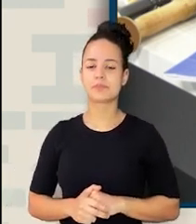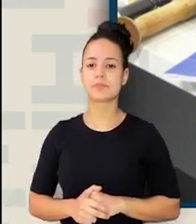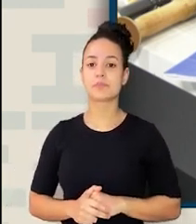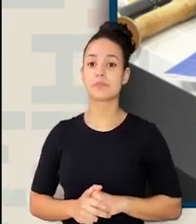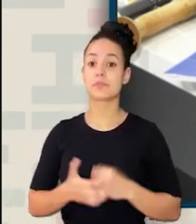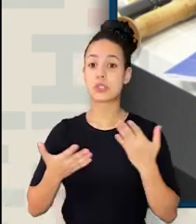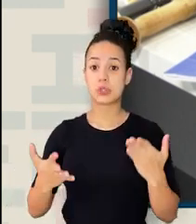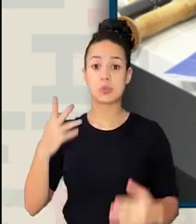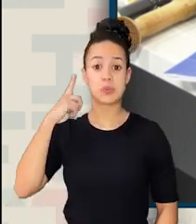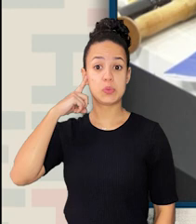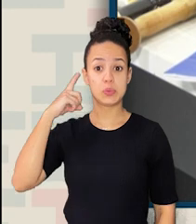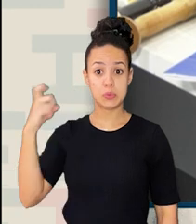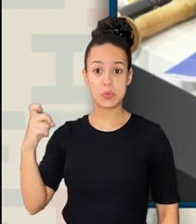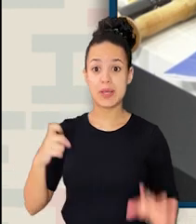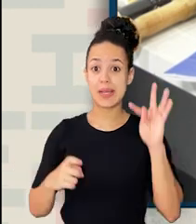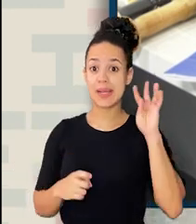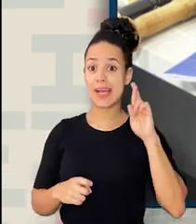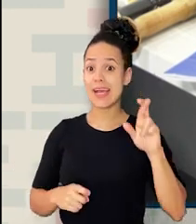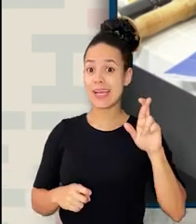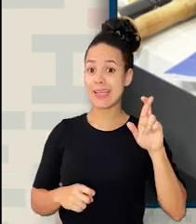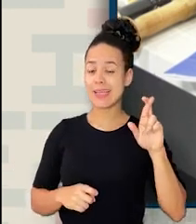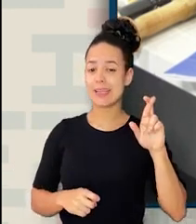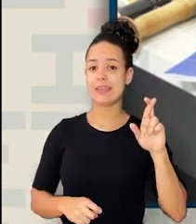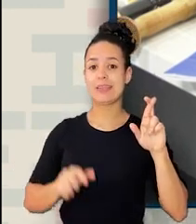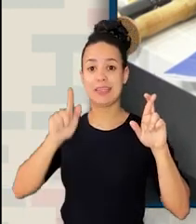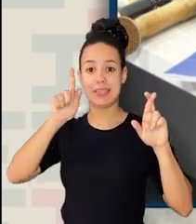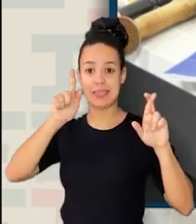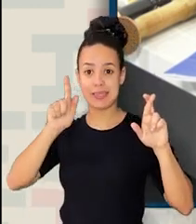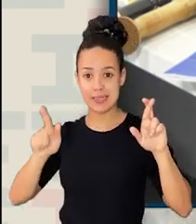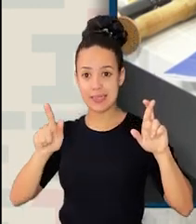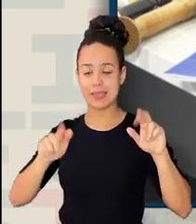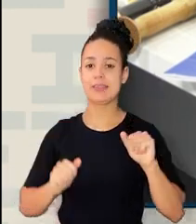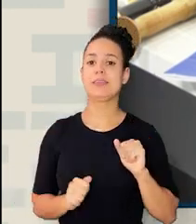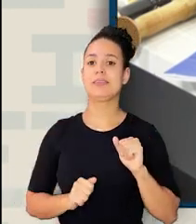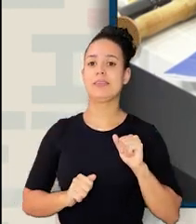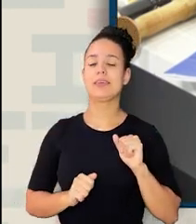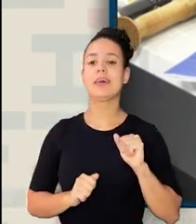Os sons do R e do G e do K,